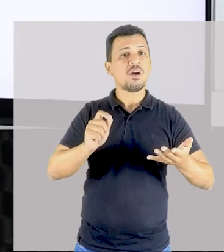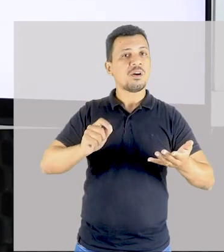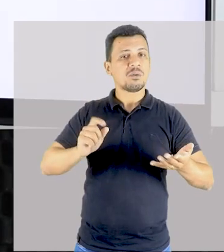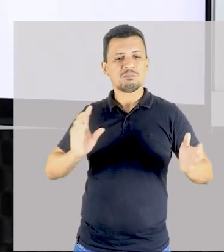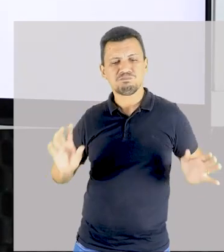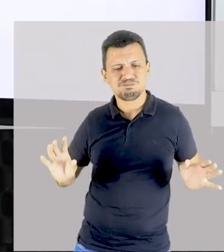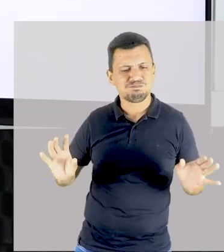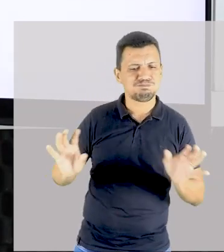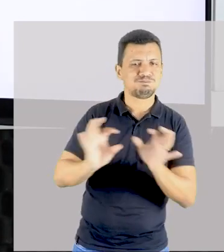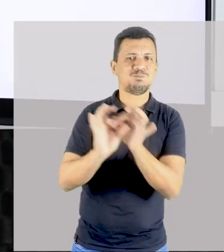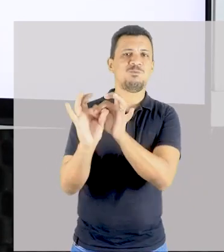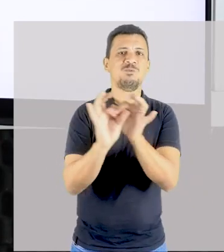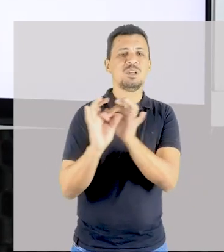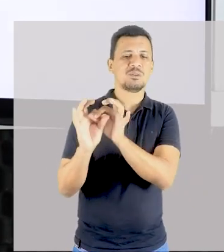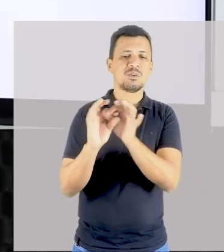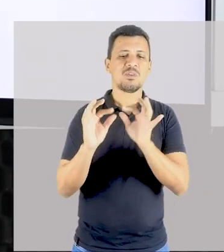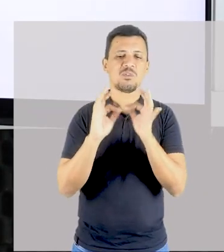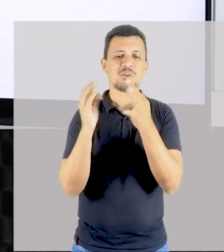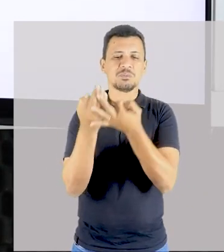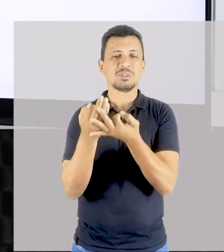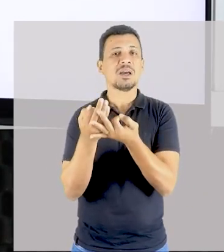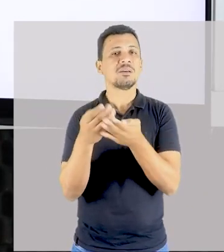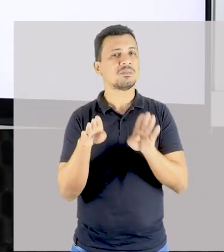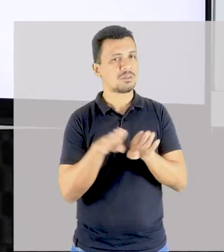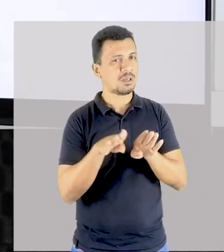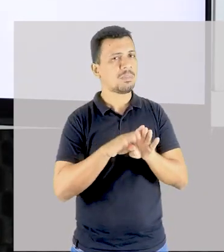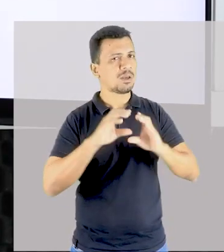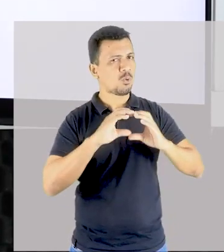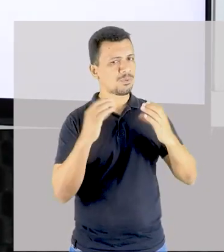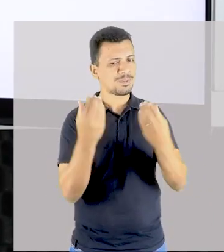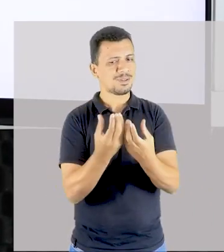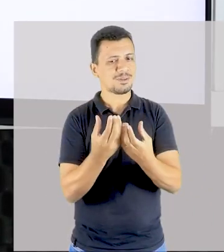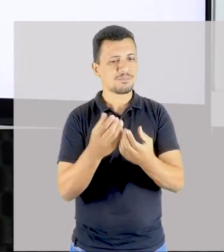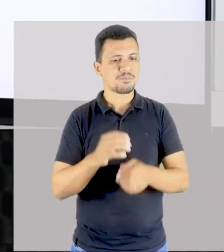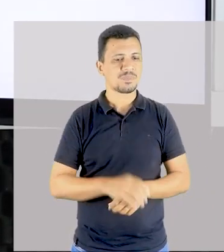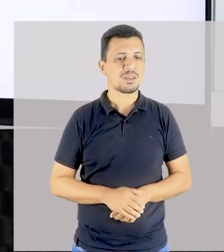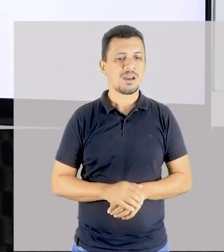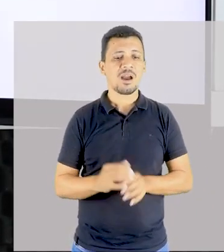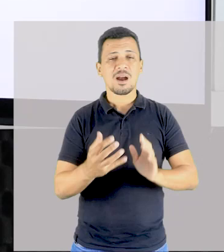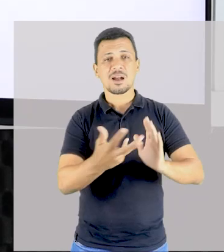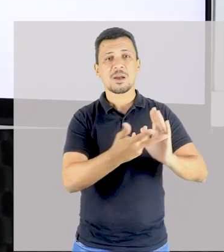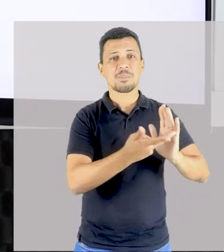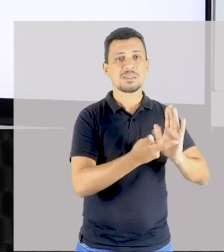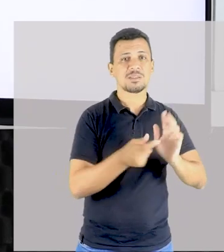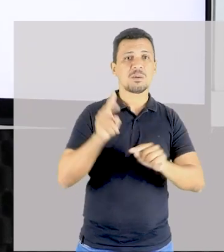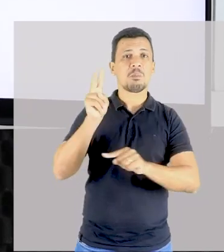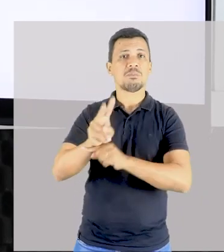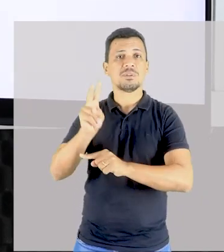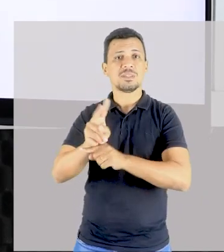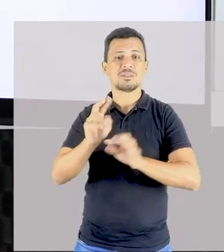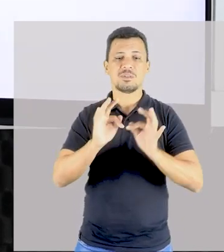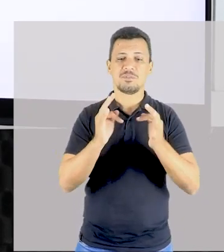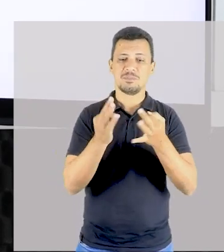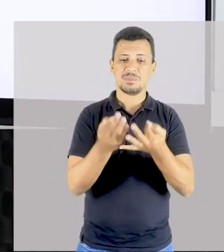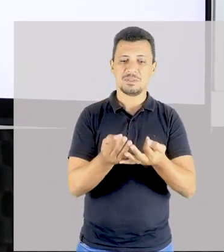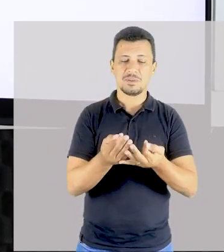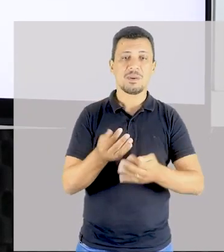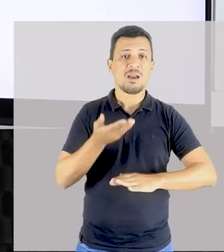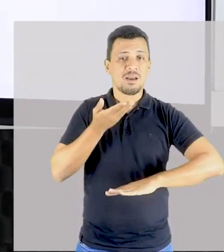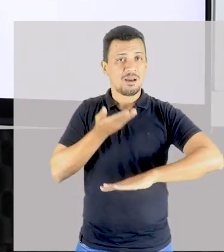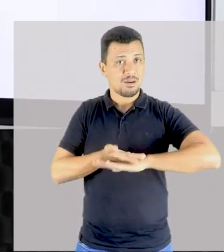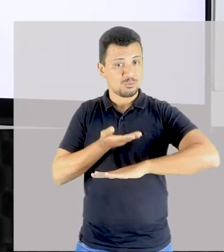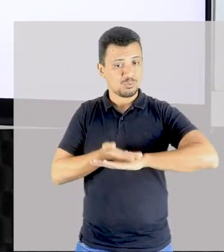fortalecimento dos vínculos familiares e comunitários a capacidade de proteção da família